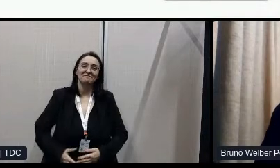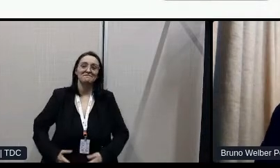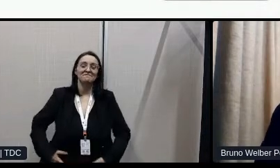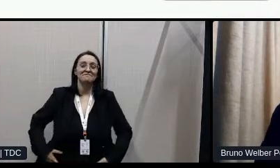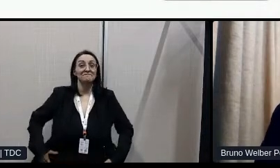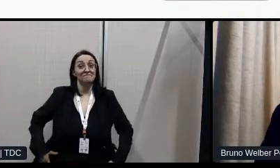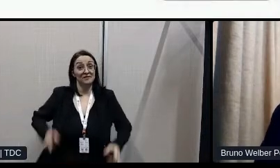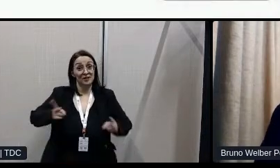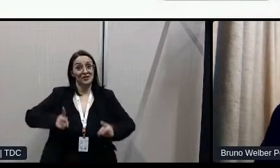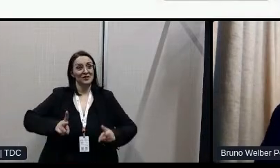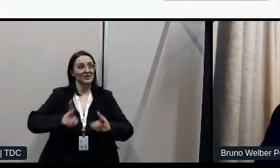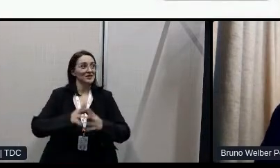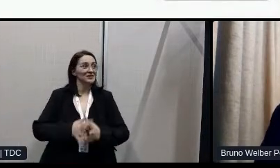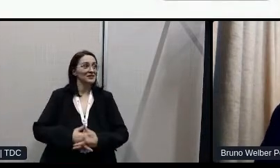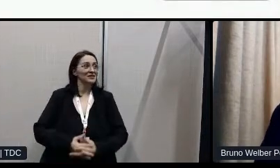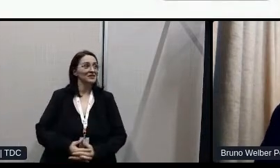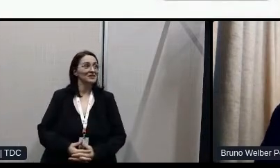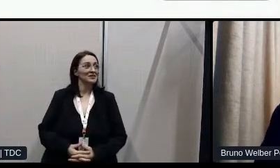Continuando,